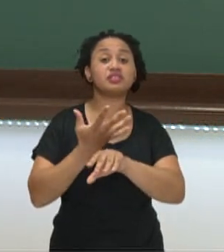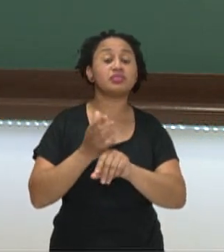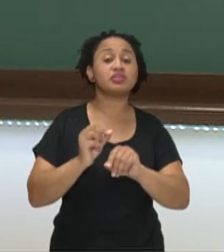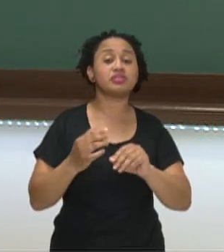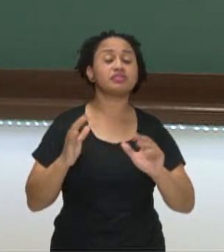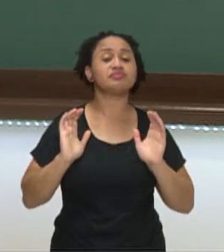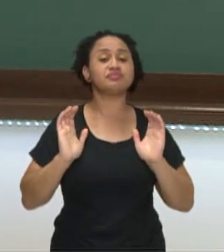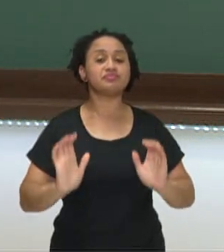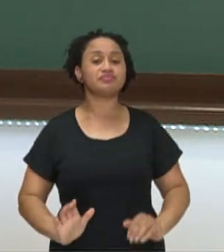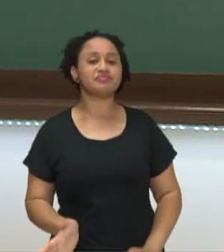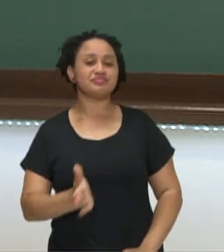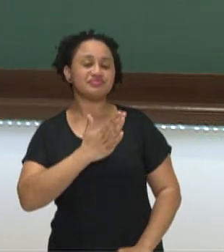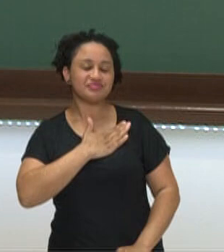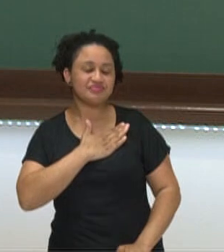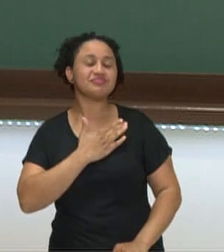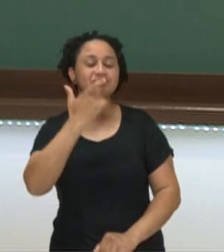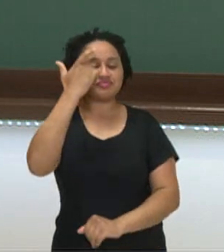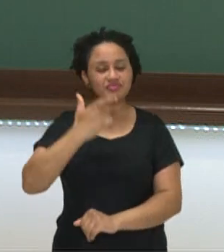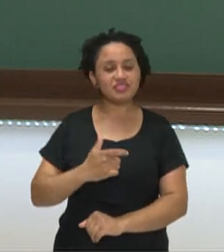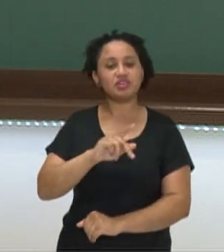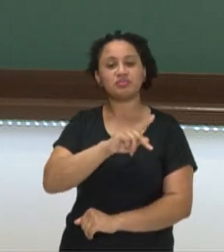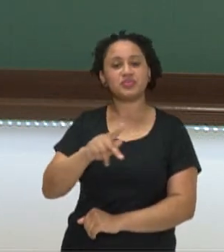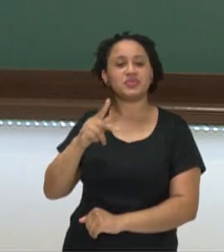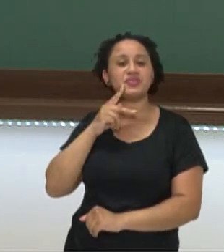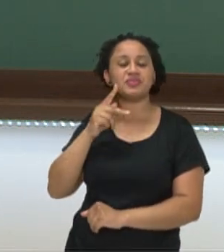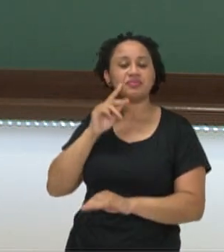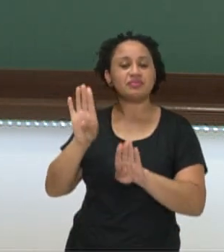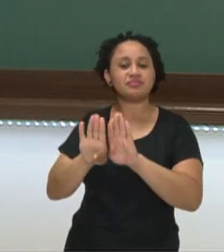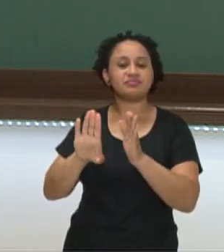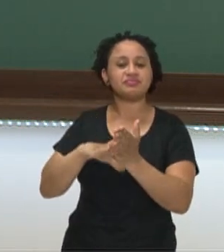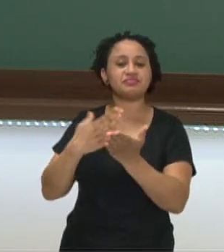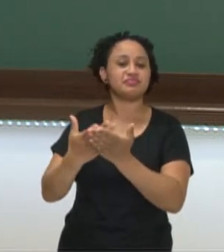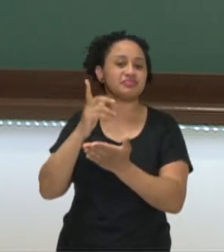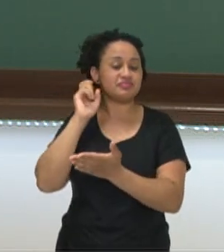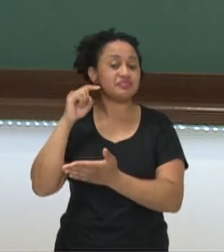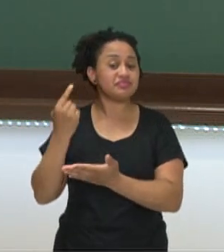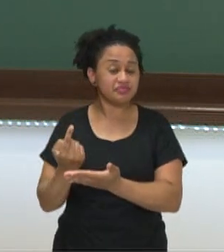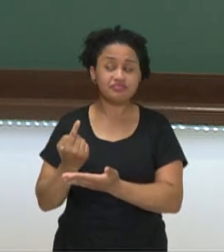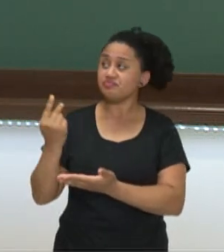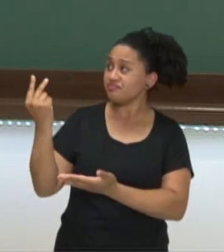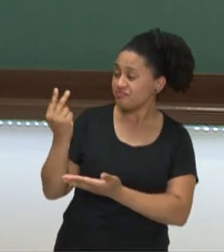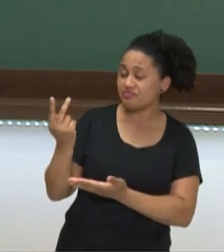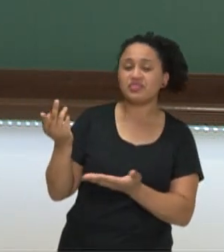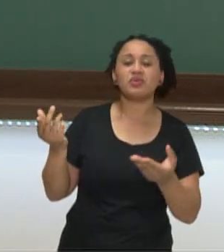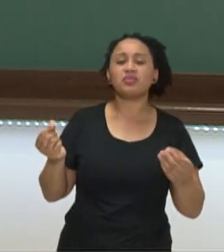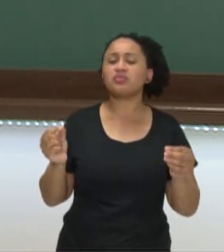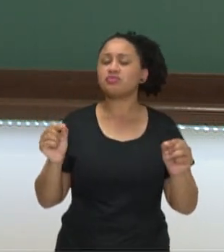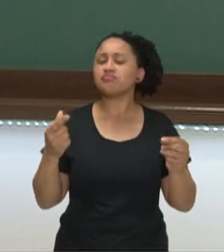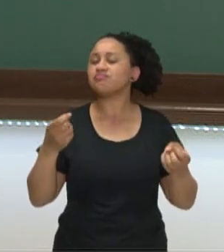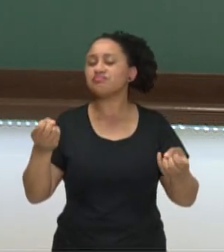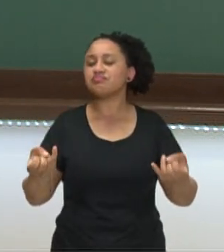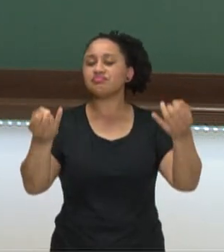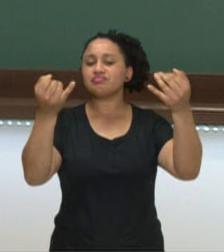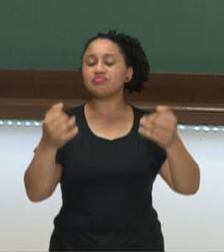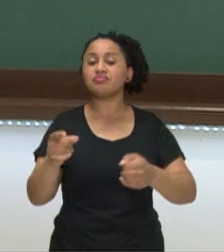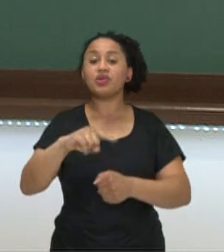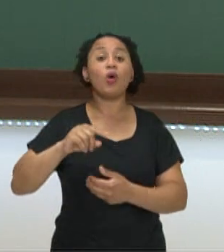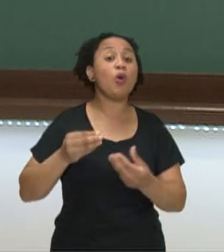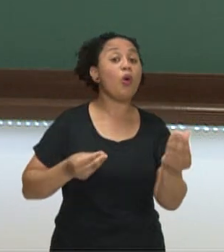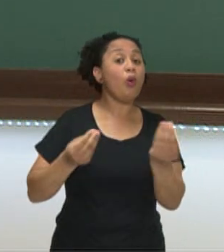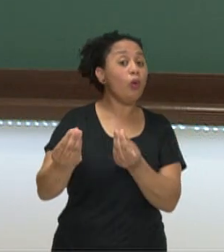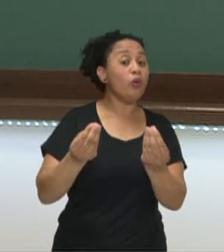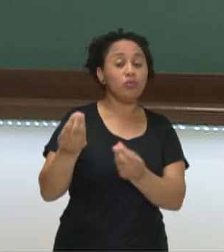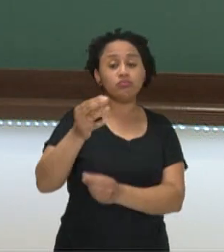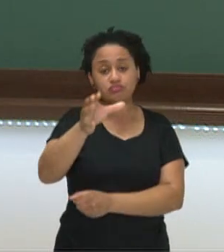Civismo. Eu, professor Paulo Brito, Jéssica, nossa intérprete, vamos conversar com vocês aí sobre como eu aprendo,